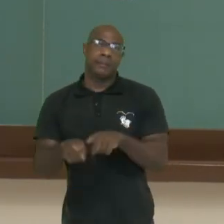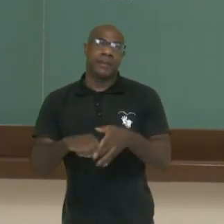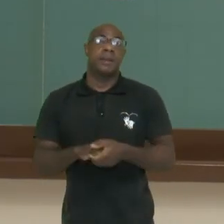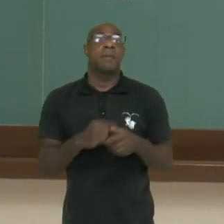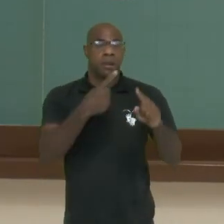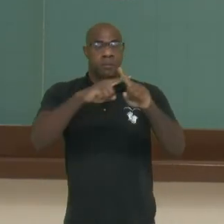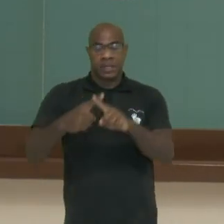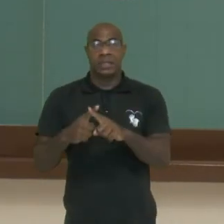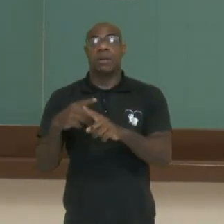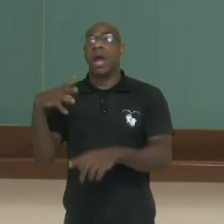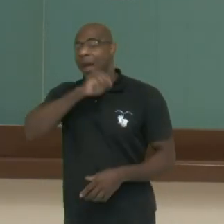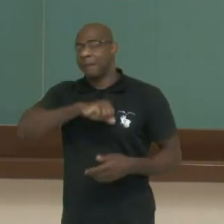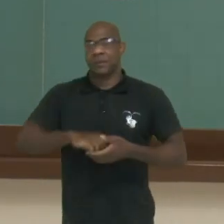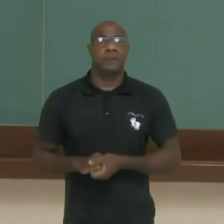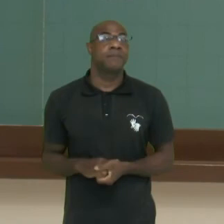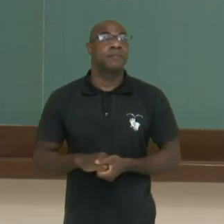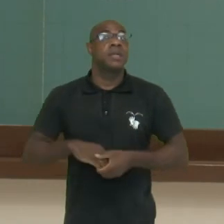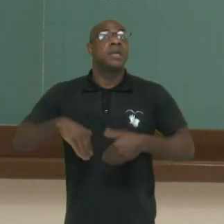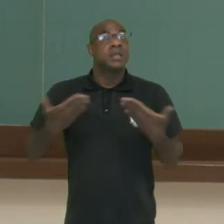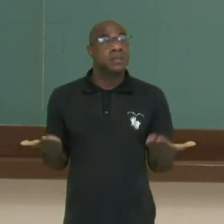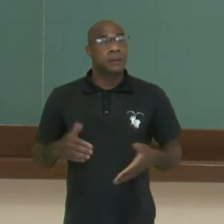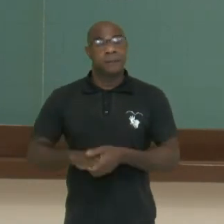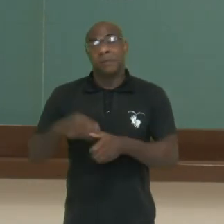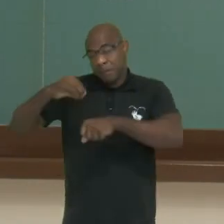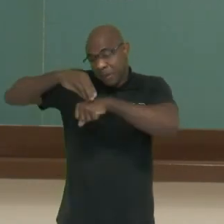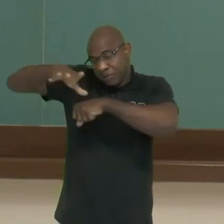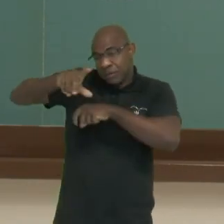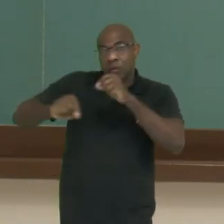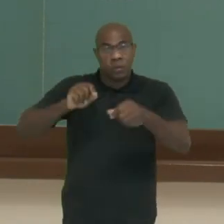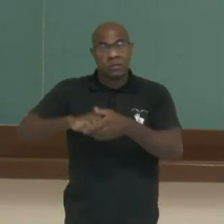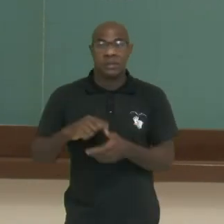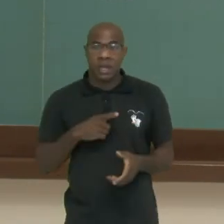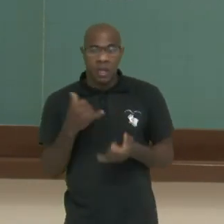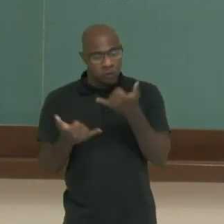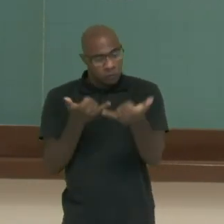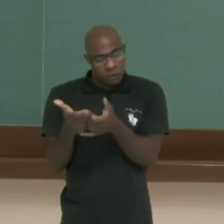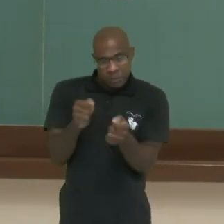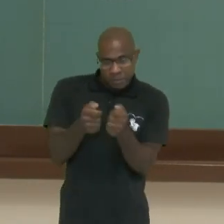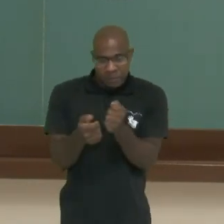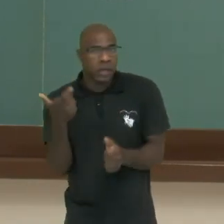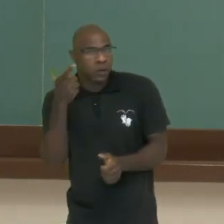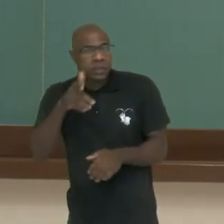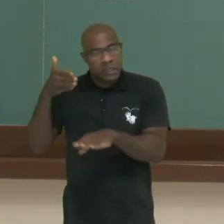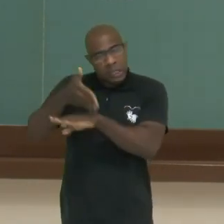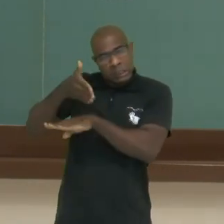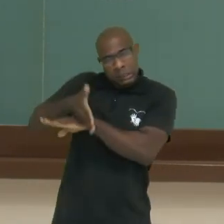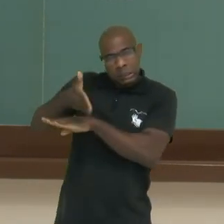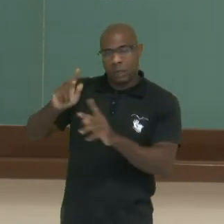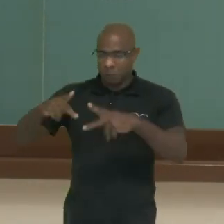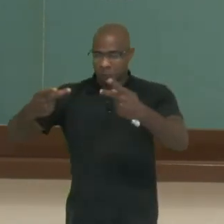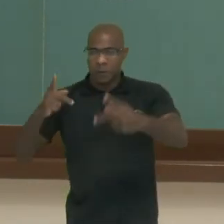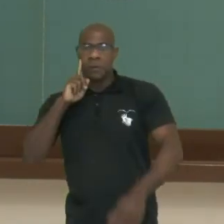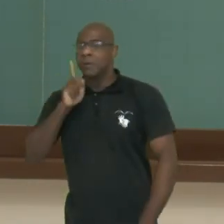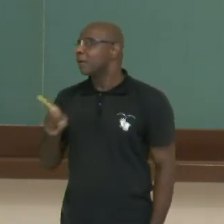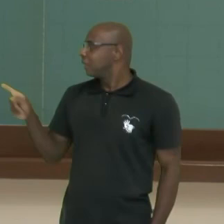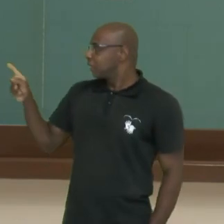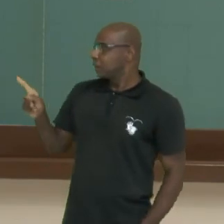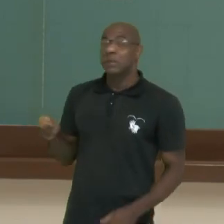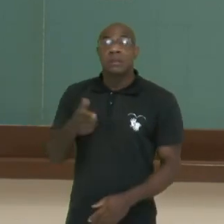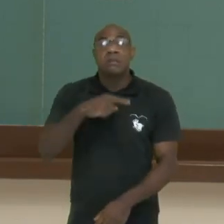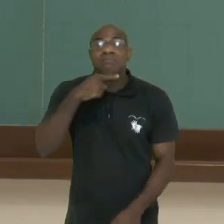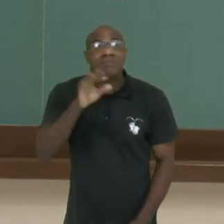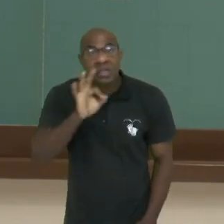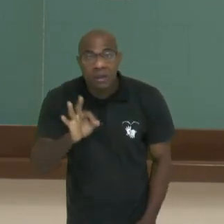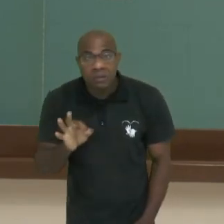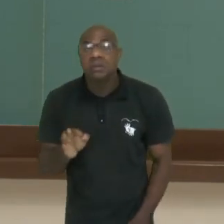Tá bom? E aí o Matific, como é que tá? Estão jogando aí? Estão conseguindo acessar? Então, quem não acessou ou quem está acessando,